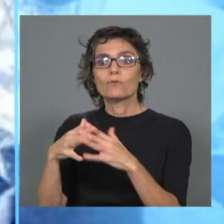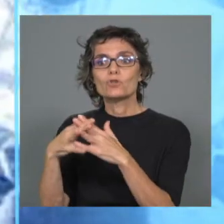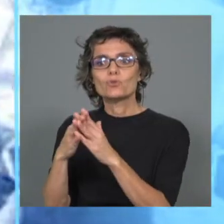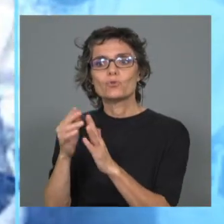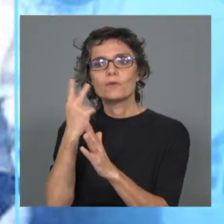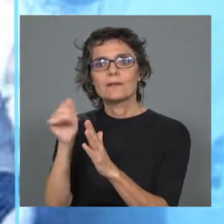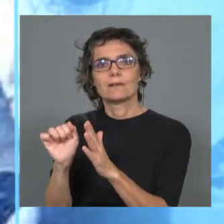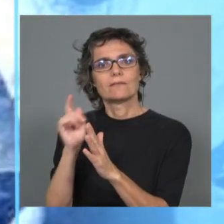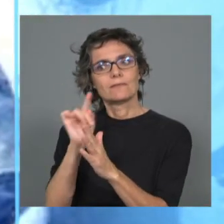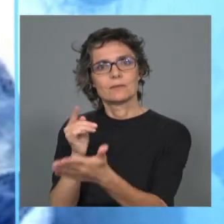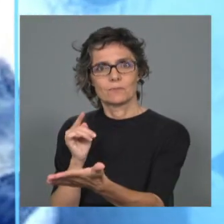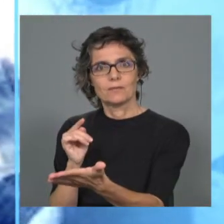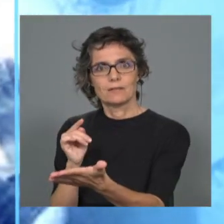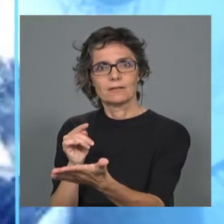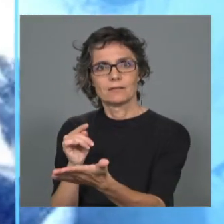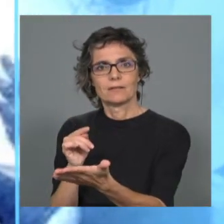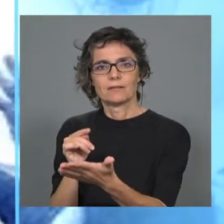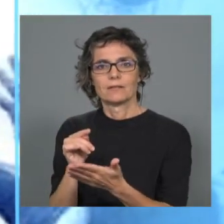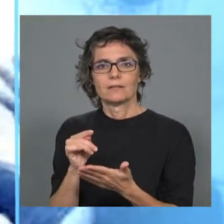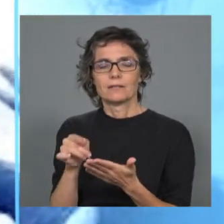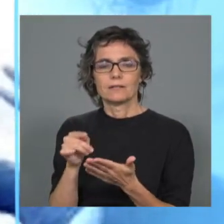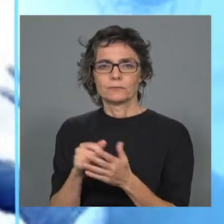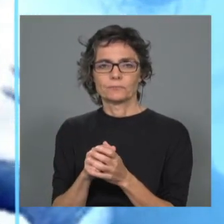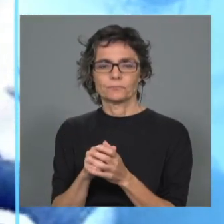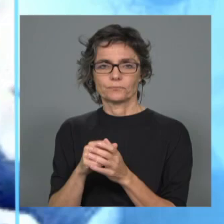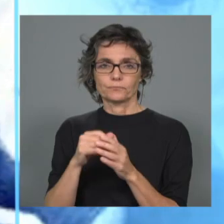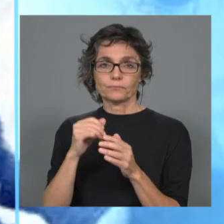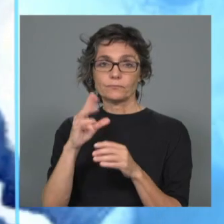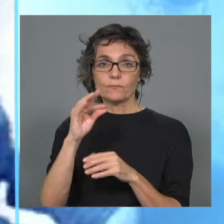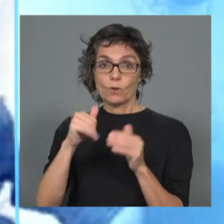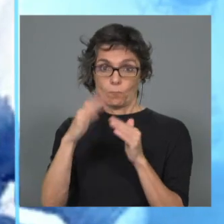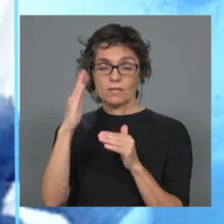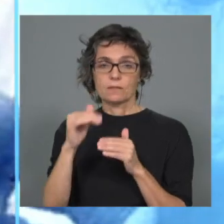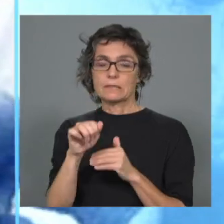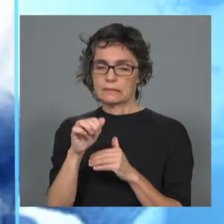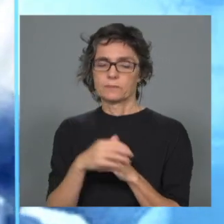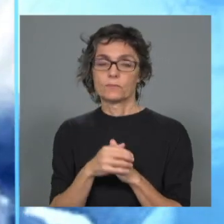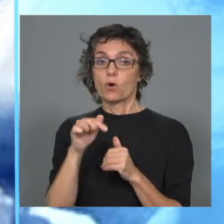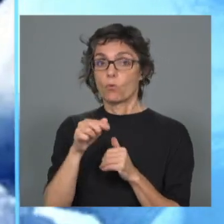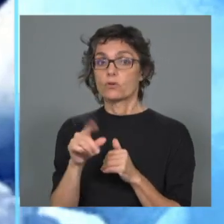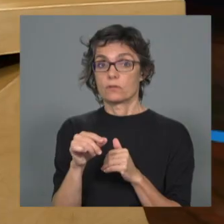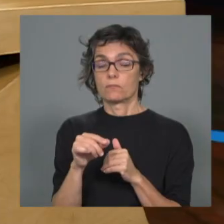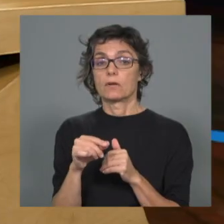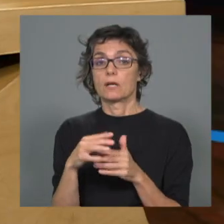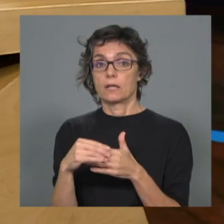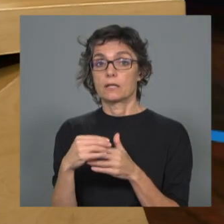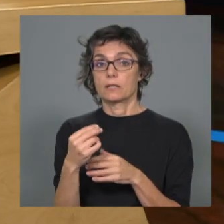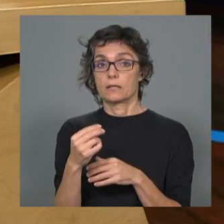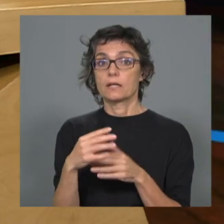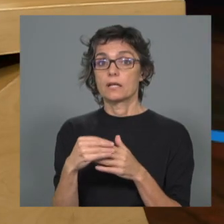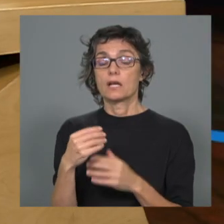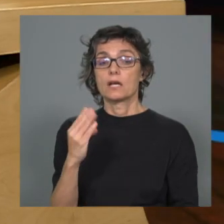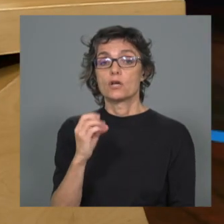da sua vida. Daí a poder-se atingir jovens a partir dos 14, 13, 14. Aliás, hoje em dia já temos também a Academia de Líderes Ubuntu Júnior.